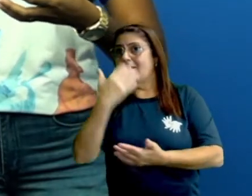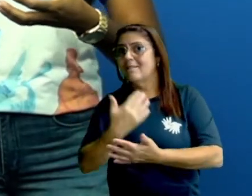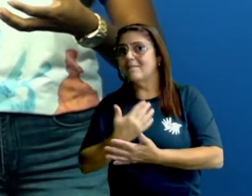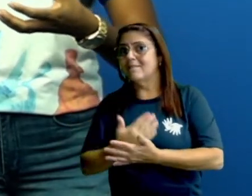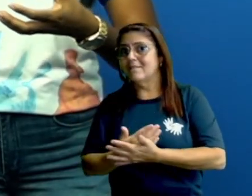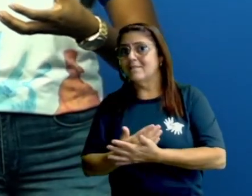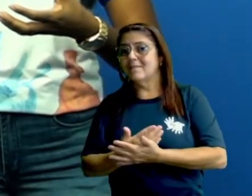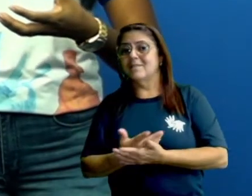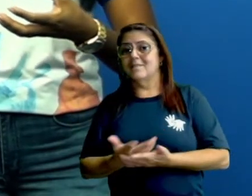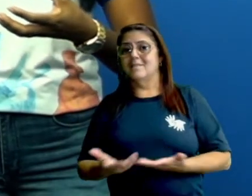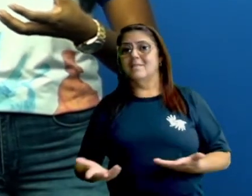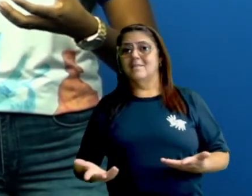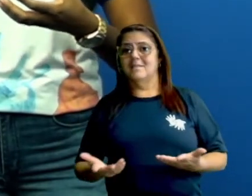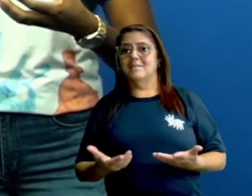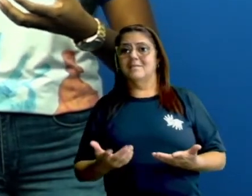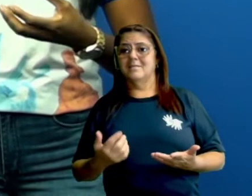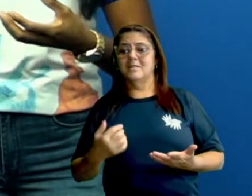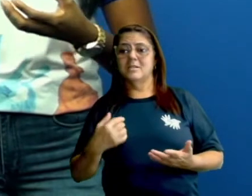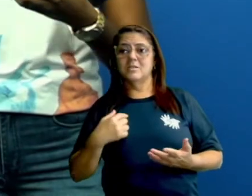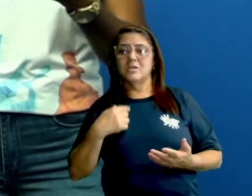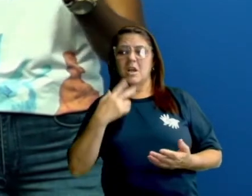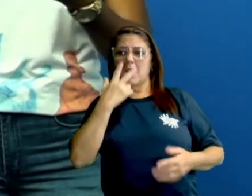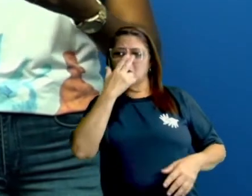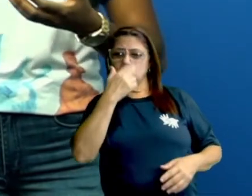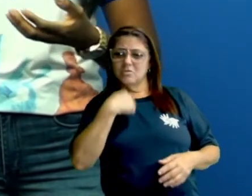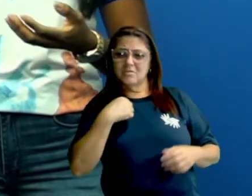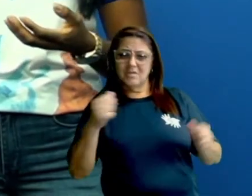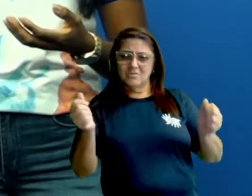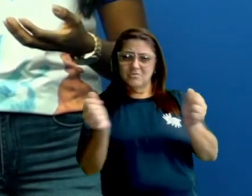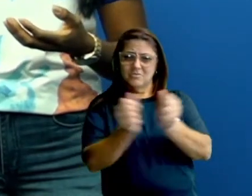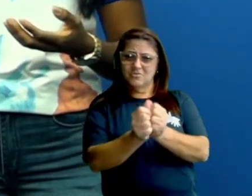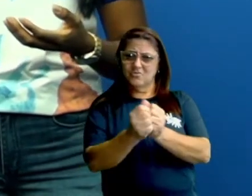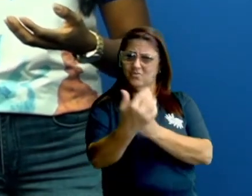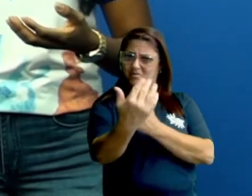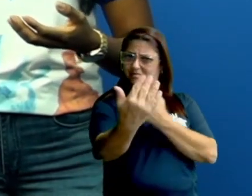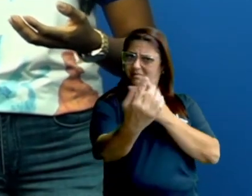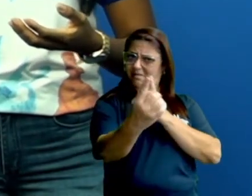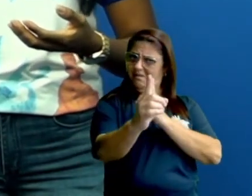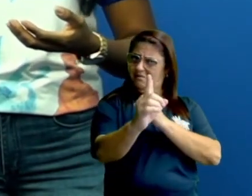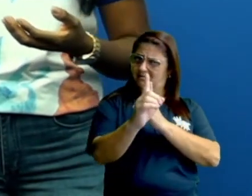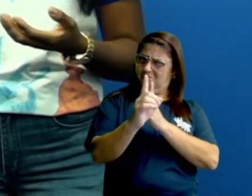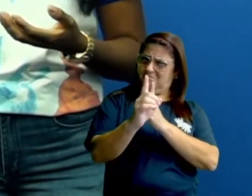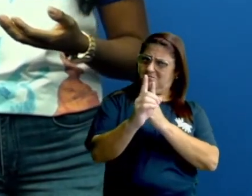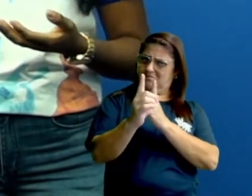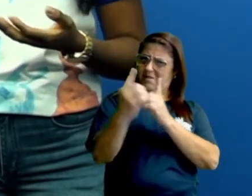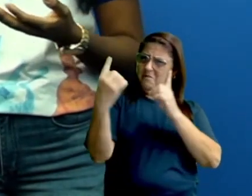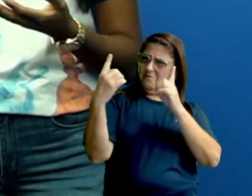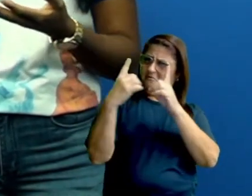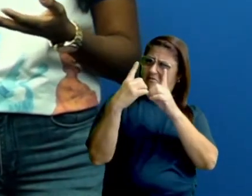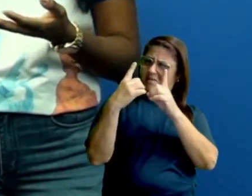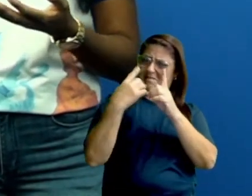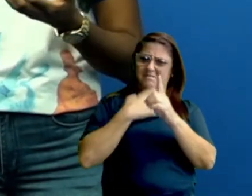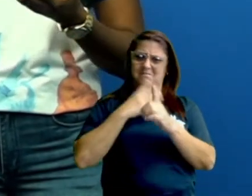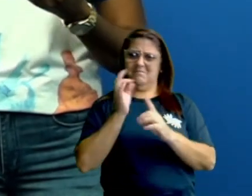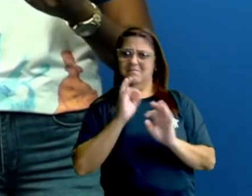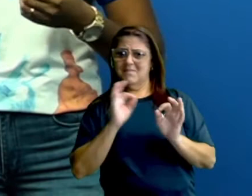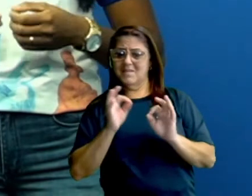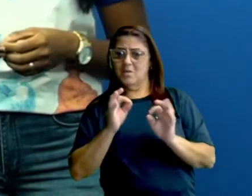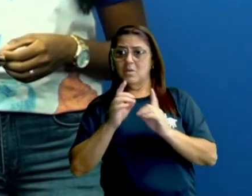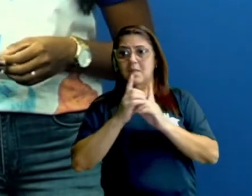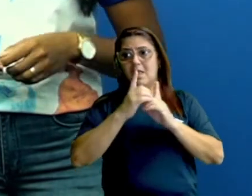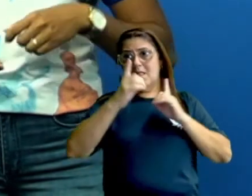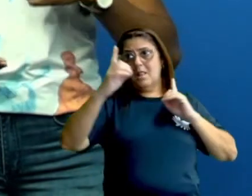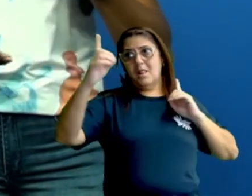até ou se envolva até certo ponto que você acha que a pessoa está ali na sua frente. Então, ele dá também essa segurança quando você